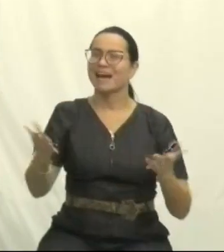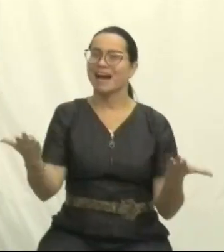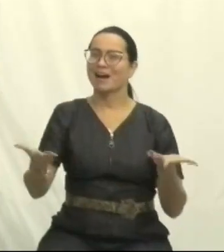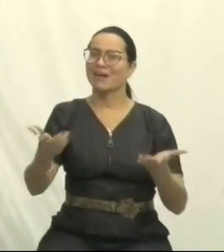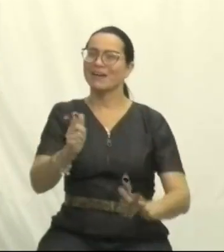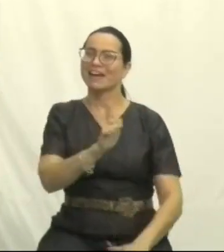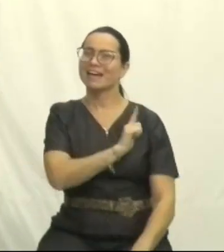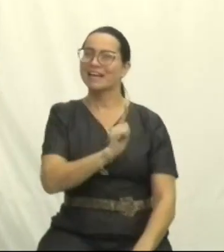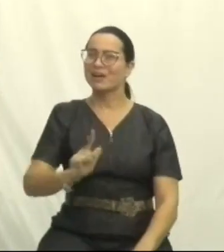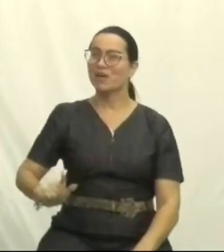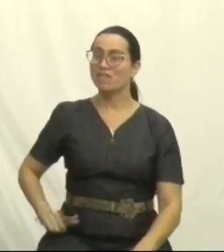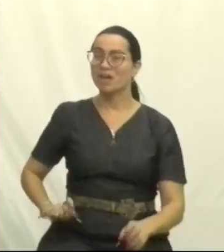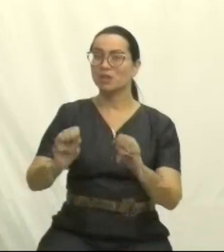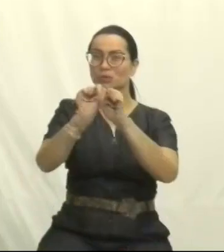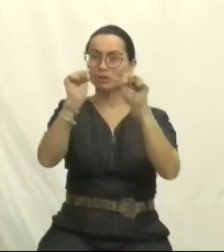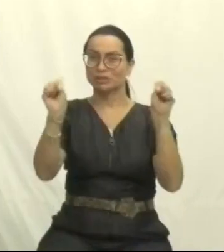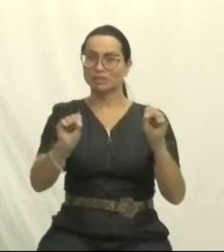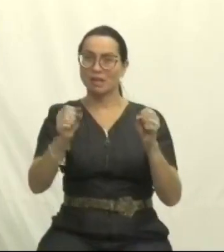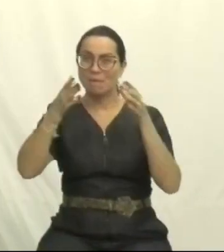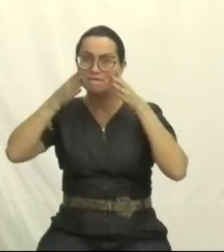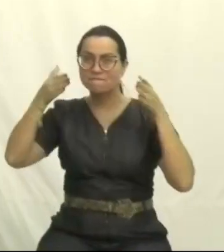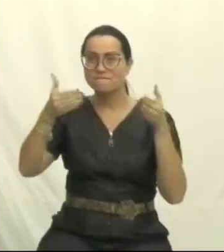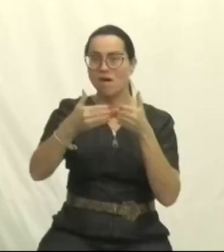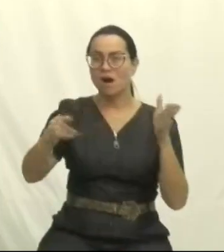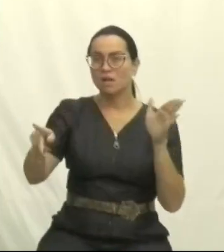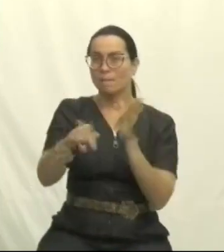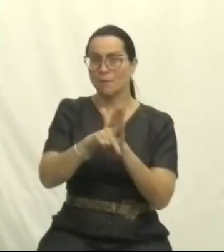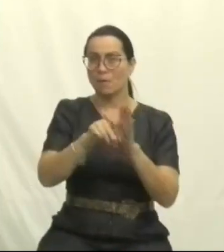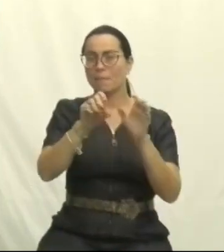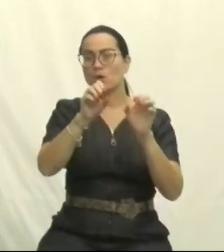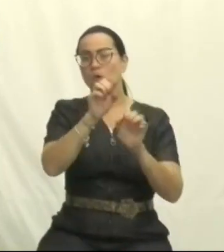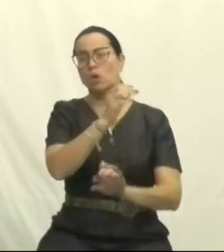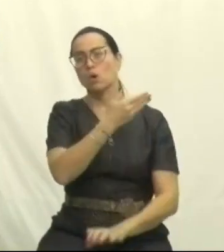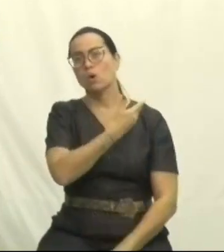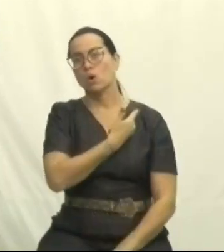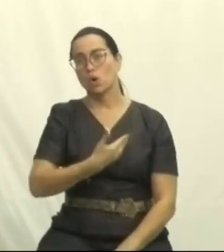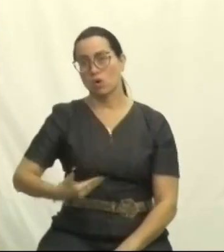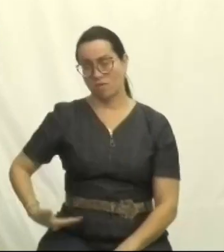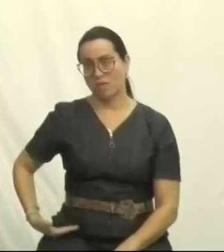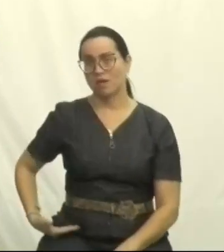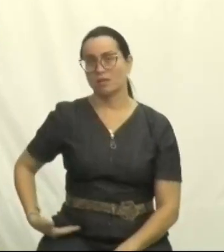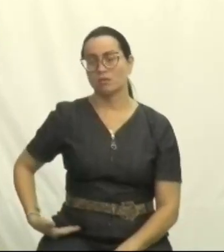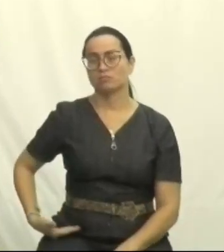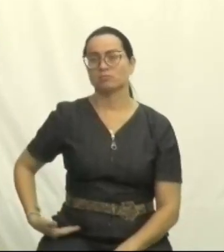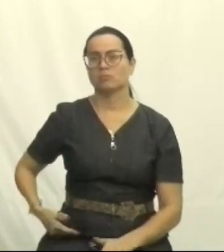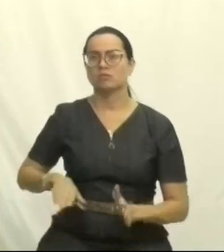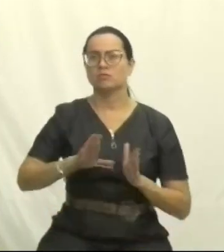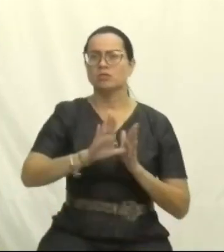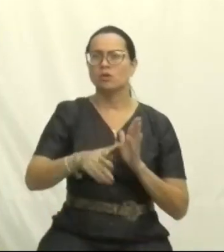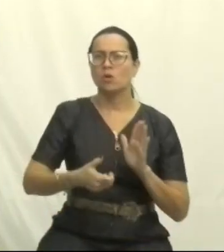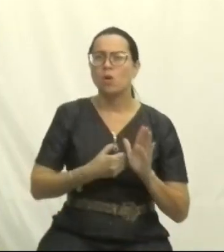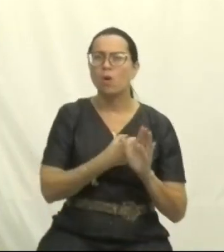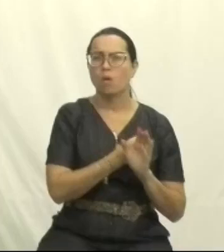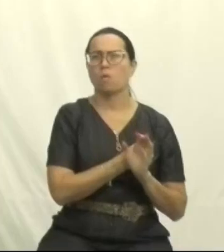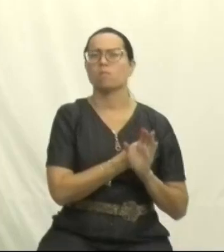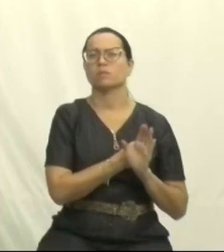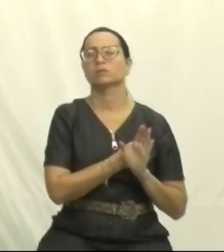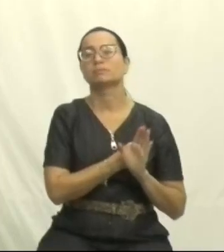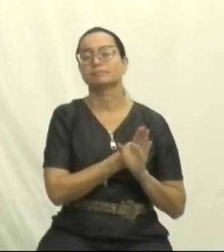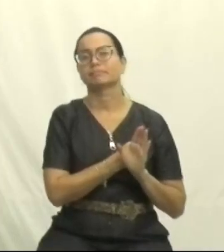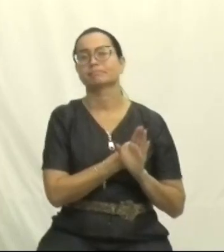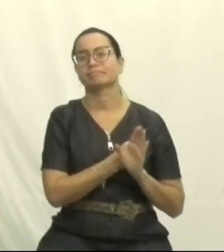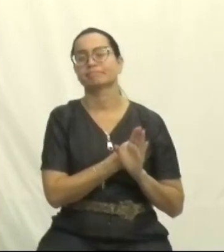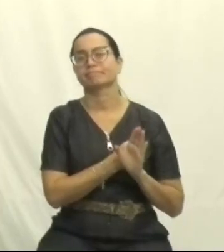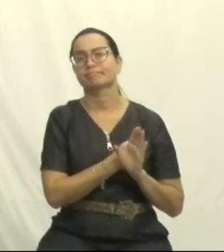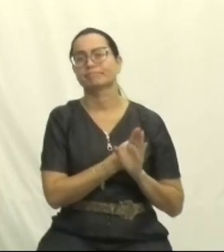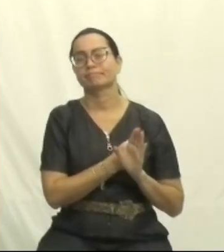governo, o sistema trabalha em função do governo que está instalado aí, um governo corrupto, né? Um governo que a